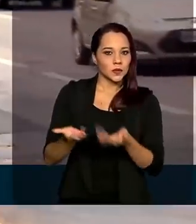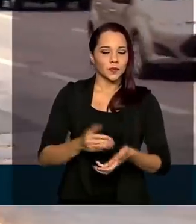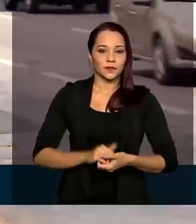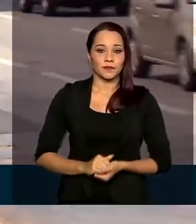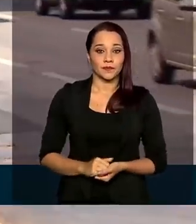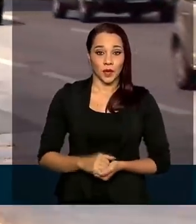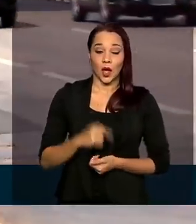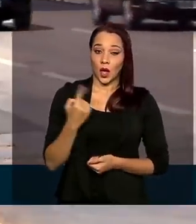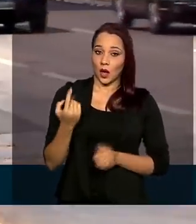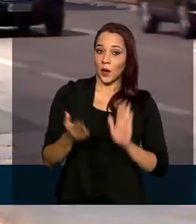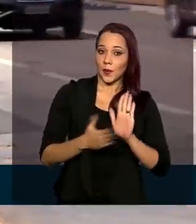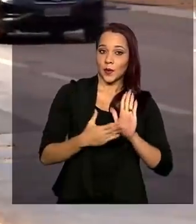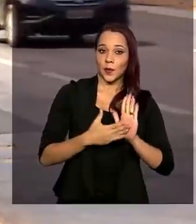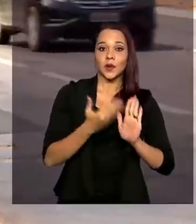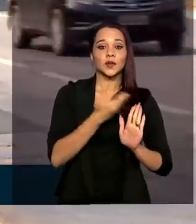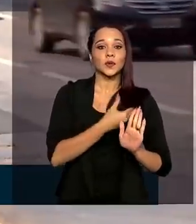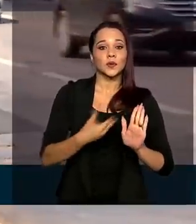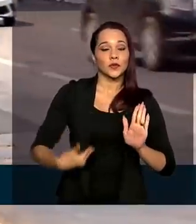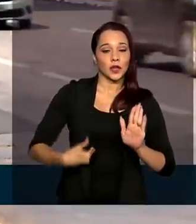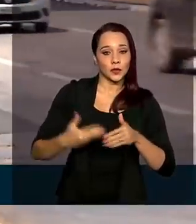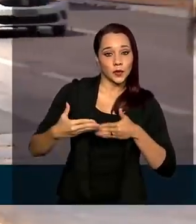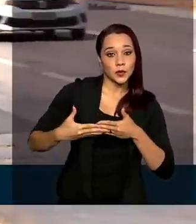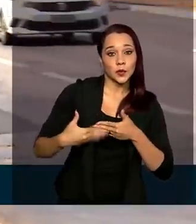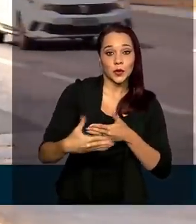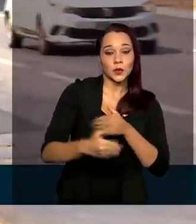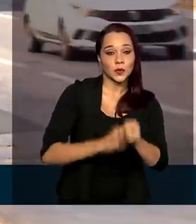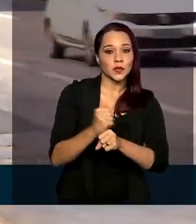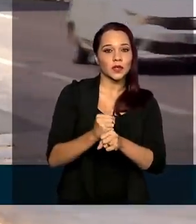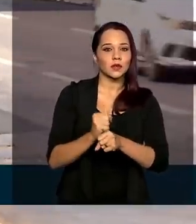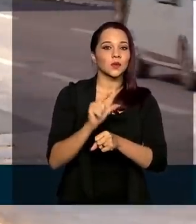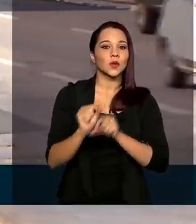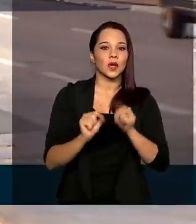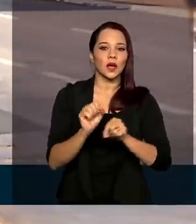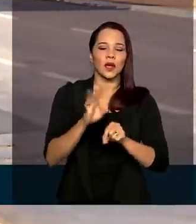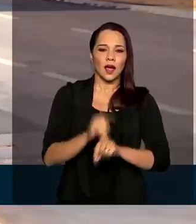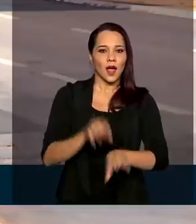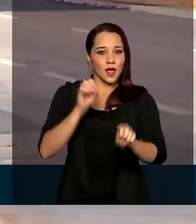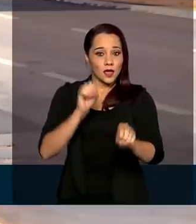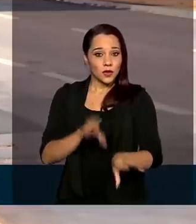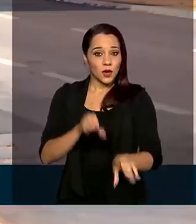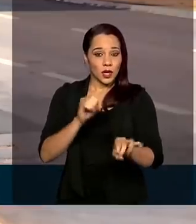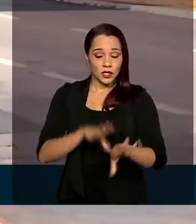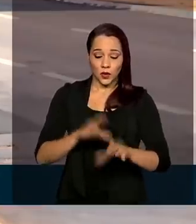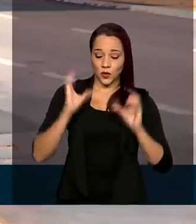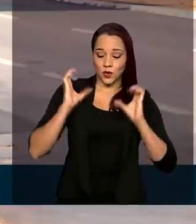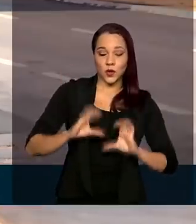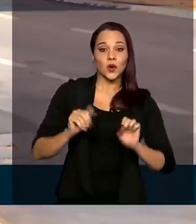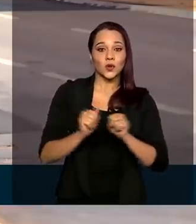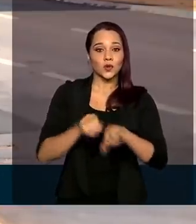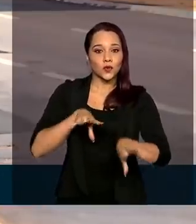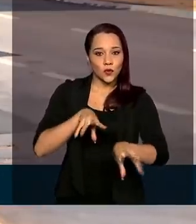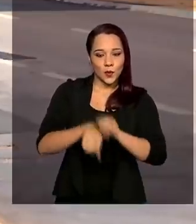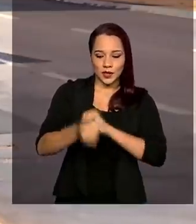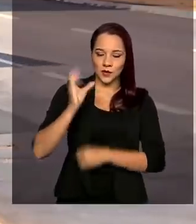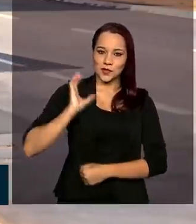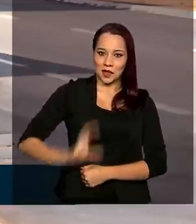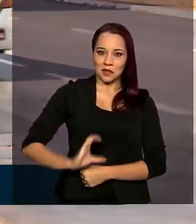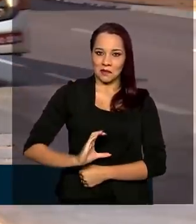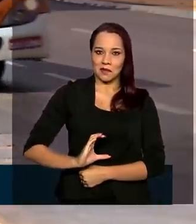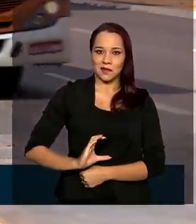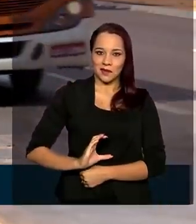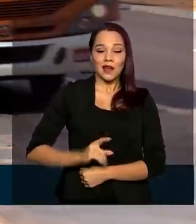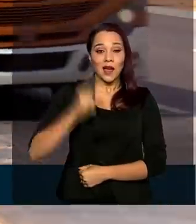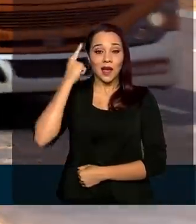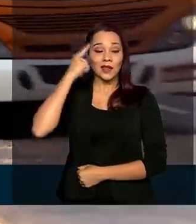Uma das propostas do governo para os próximos anos é integrar a educação do condutor com a formação cidadã. A ideia